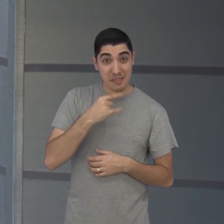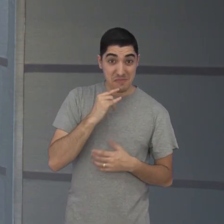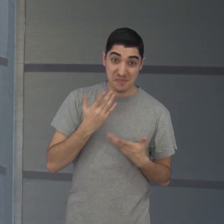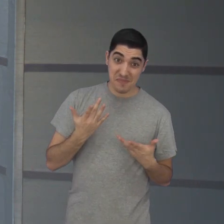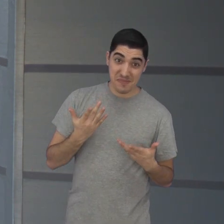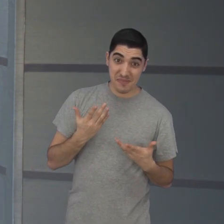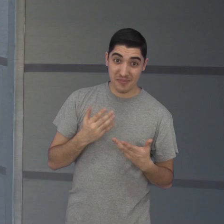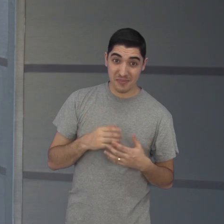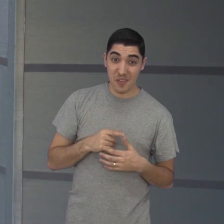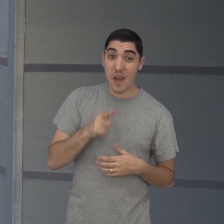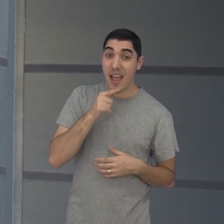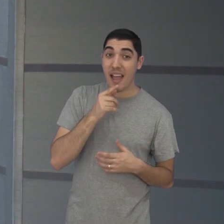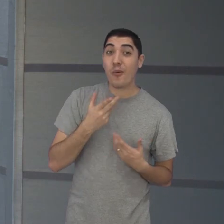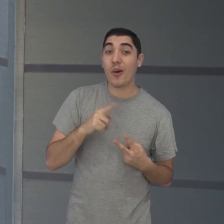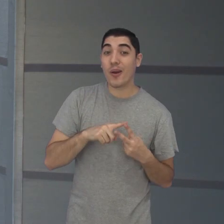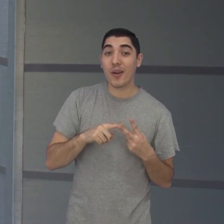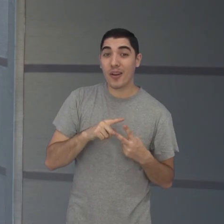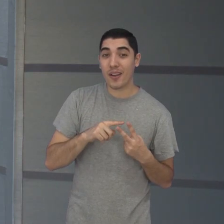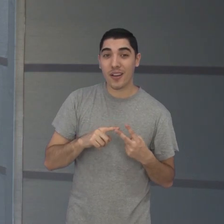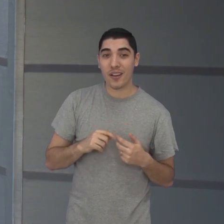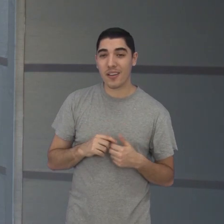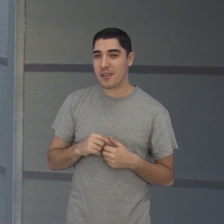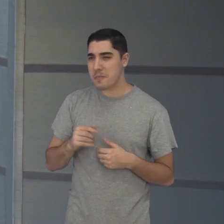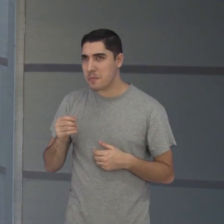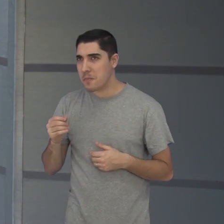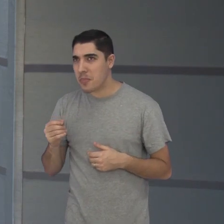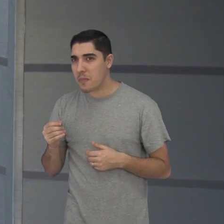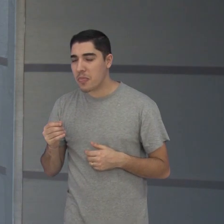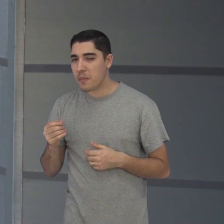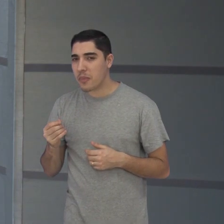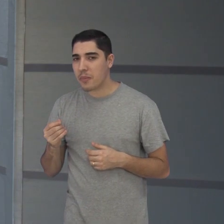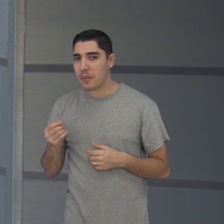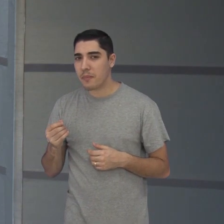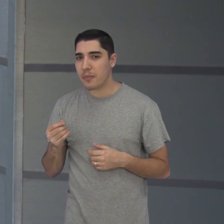sei, diz, ó, é pinga? Ou é água?